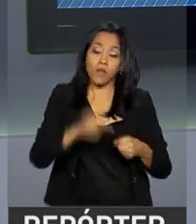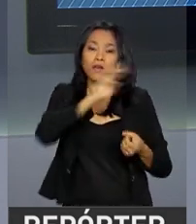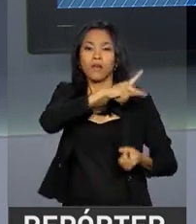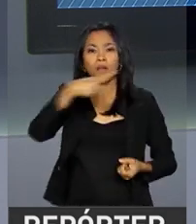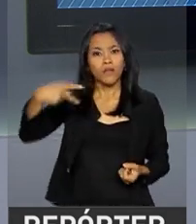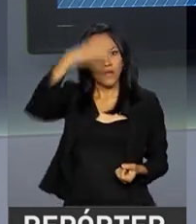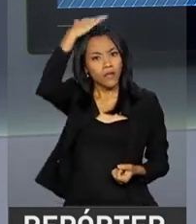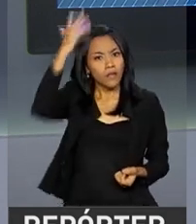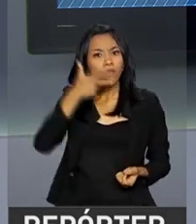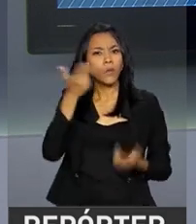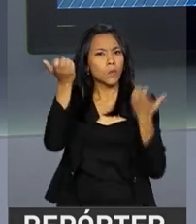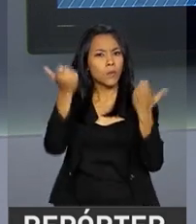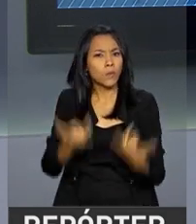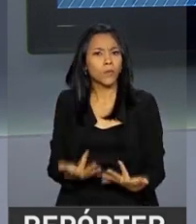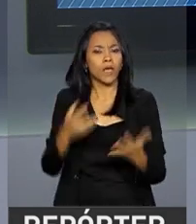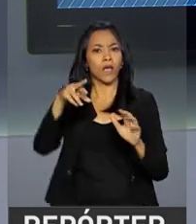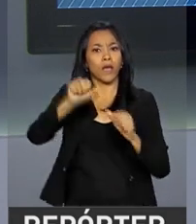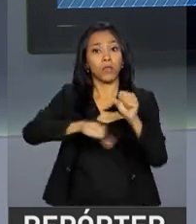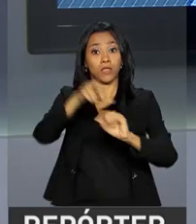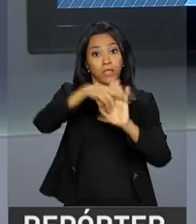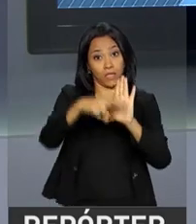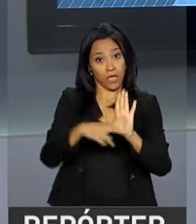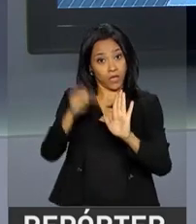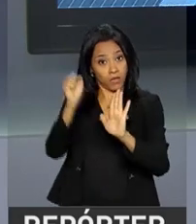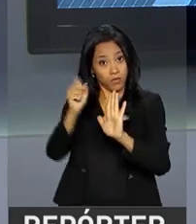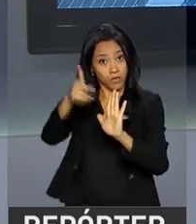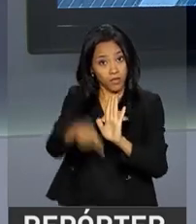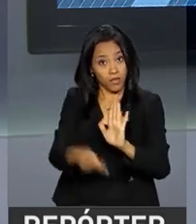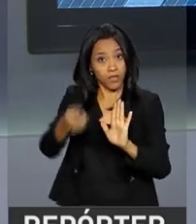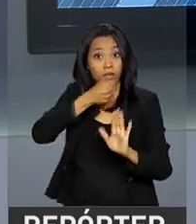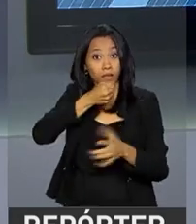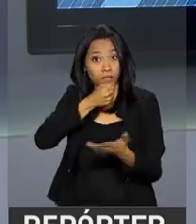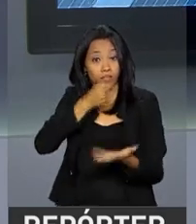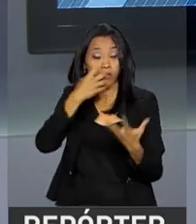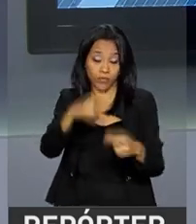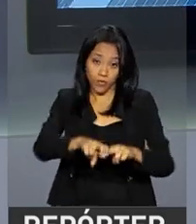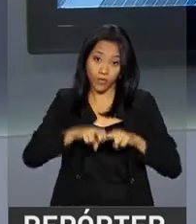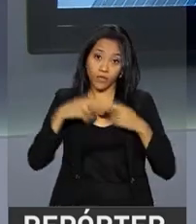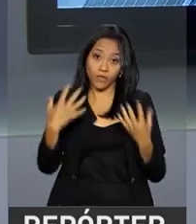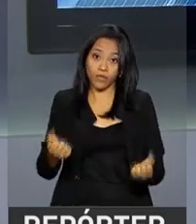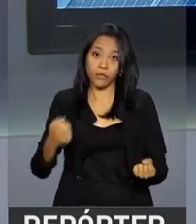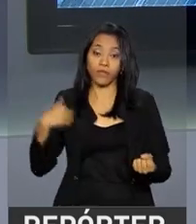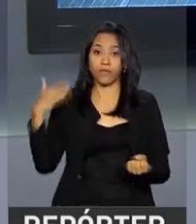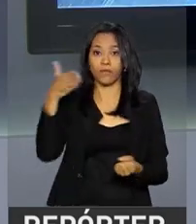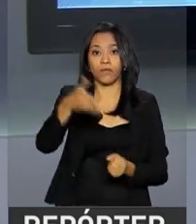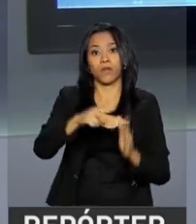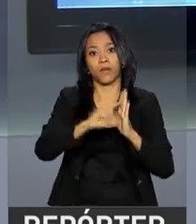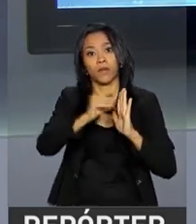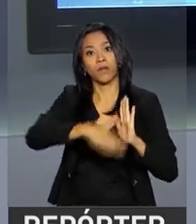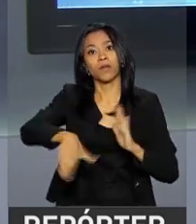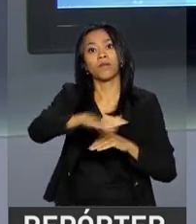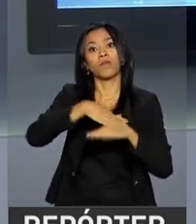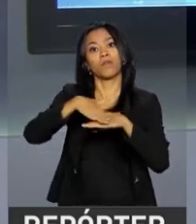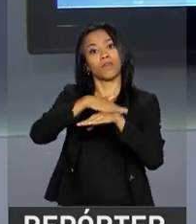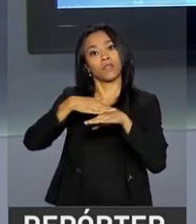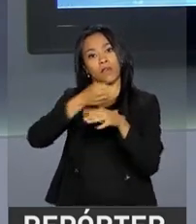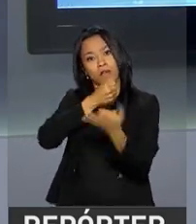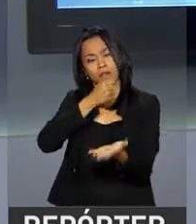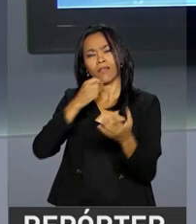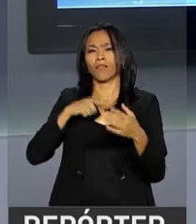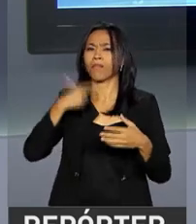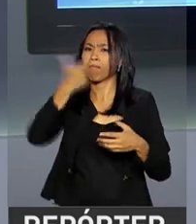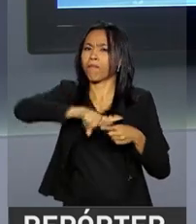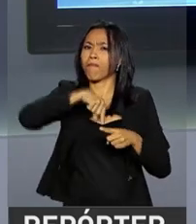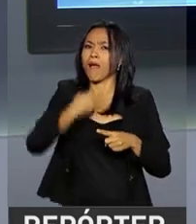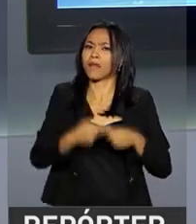falou sobre a reforma da previdência na entrevista à rádio guaíba por isso vamos ao palácio do planalto conversar com o repórter luana karen que tem mais detalhes